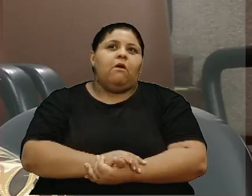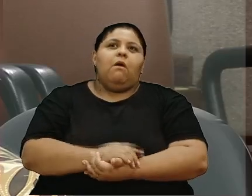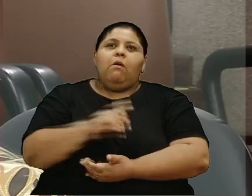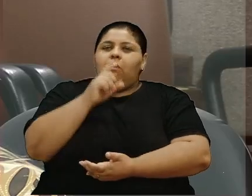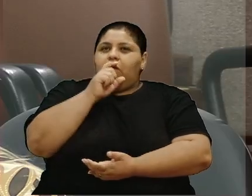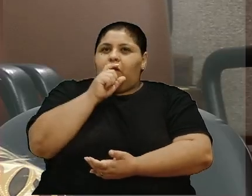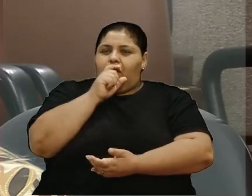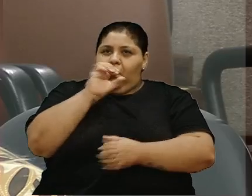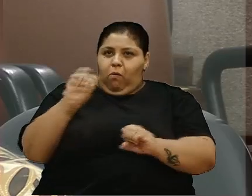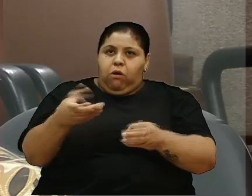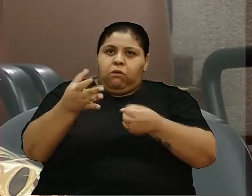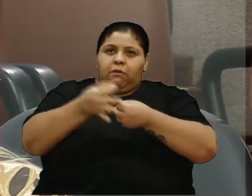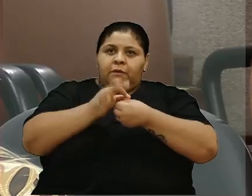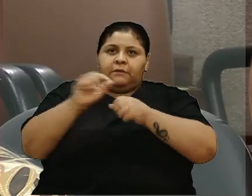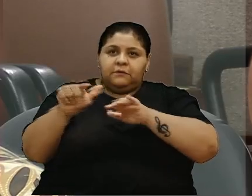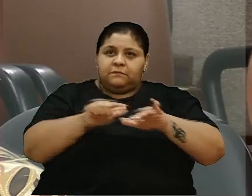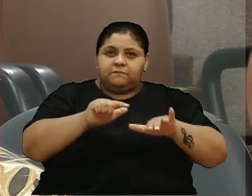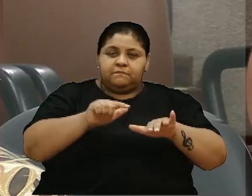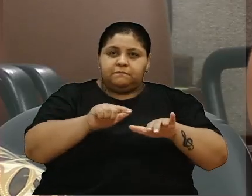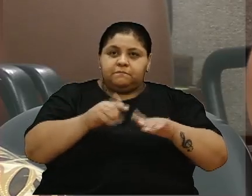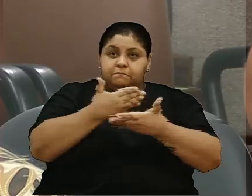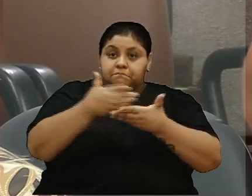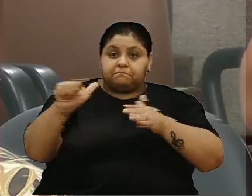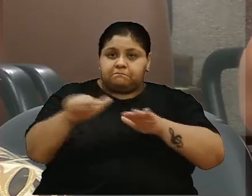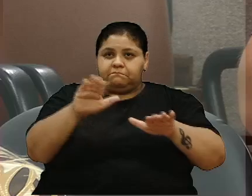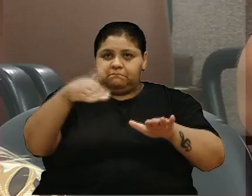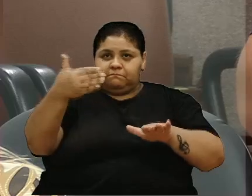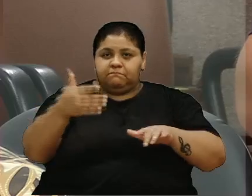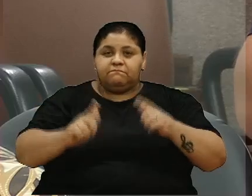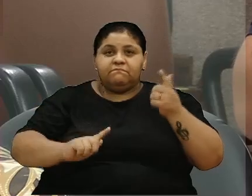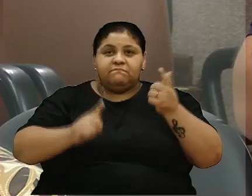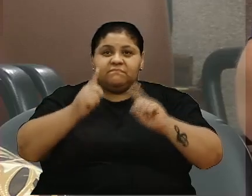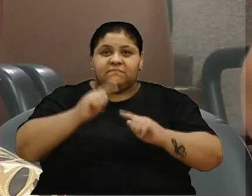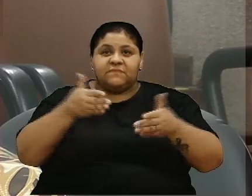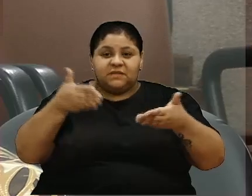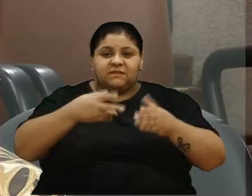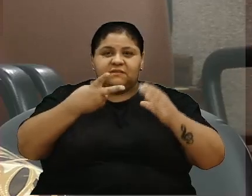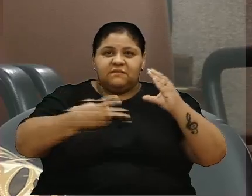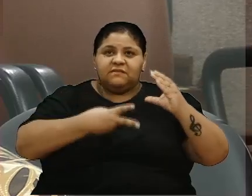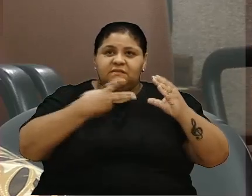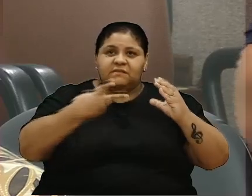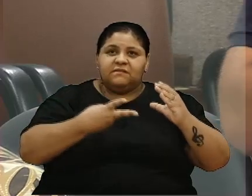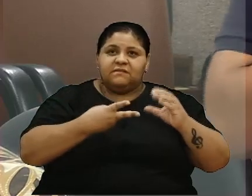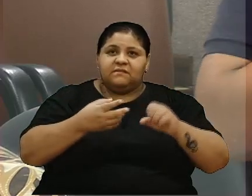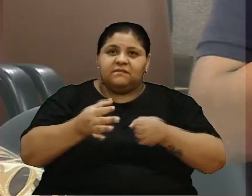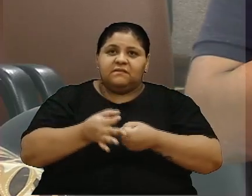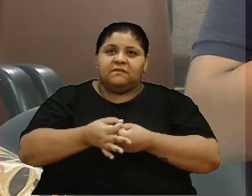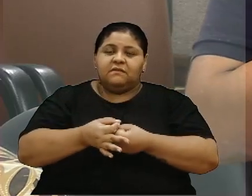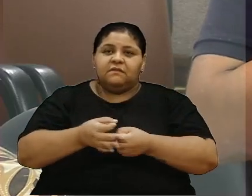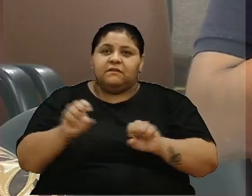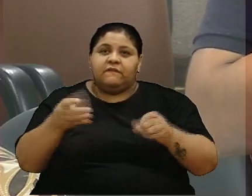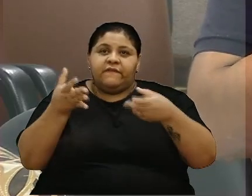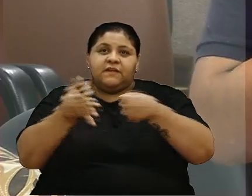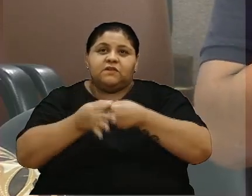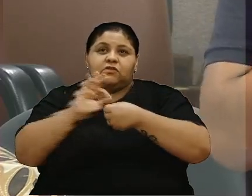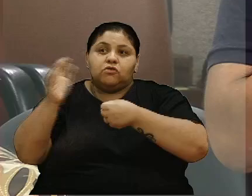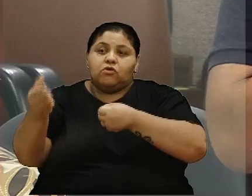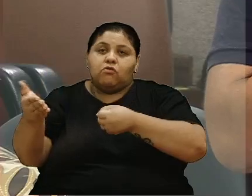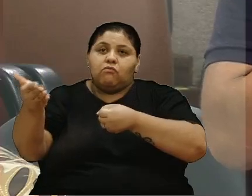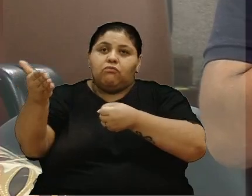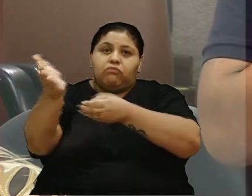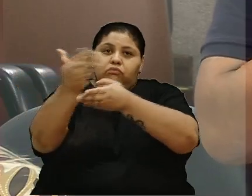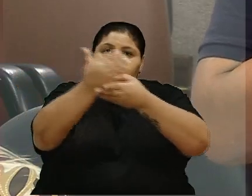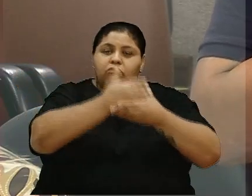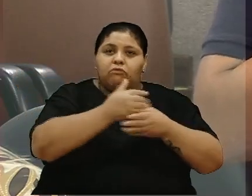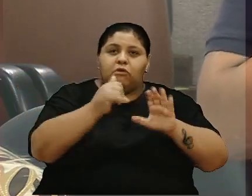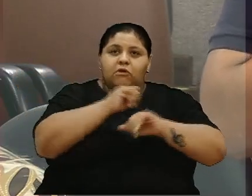Festa das colheitas começa semana que vem. O carnaval vem aqui na Câmara, a festa das colheitas vem quando? Eu divulguei, o